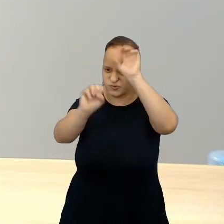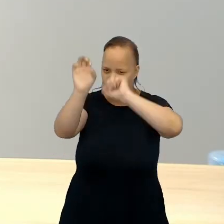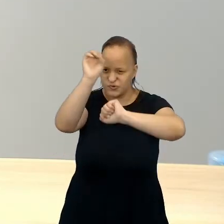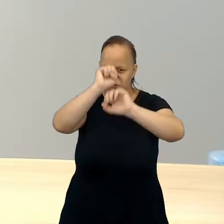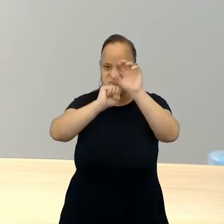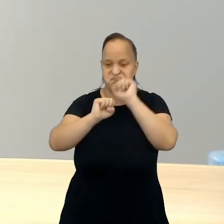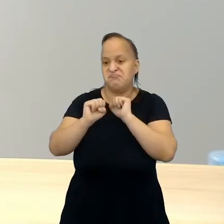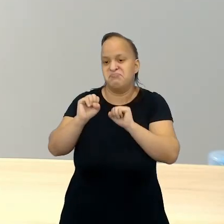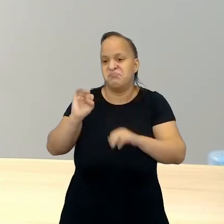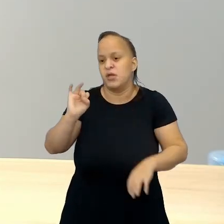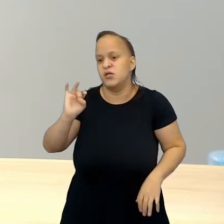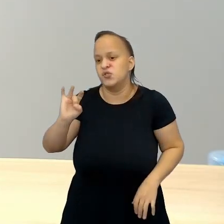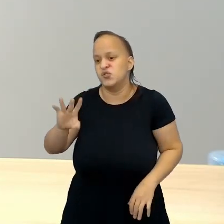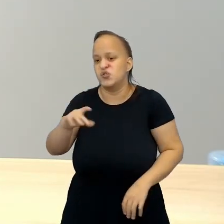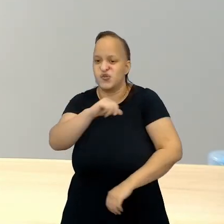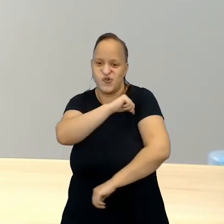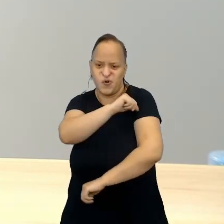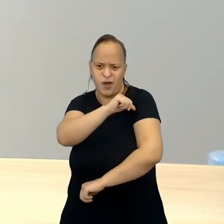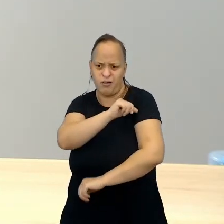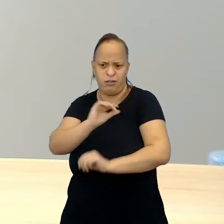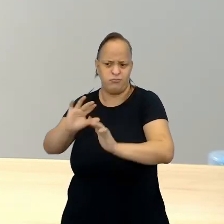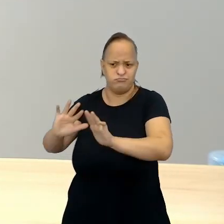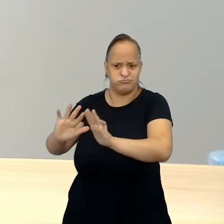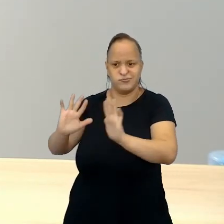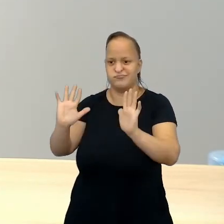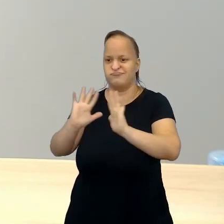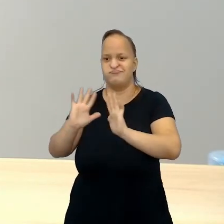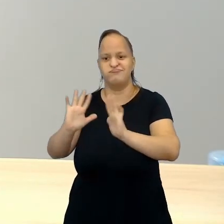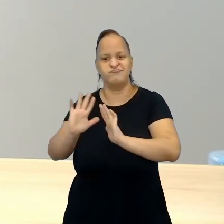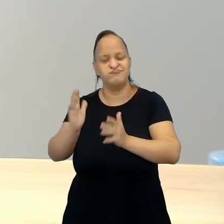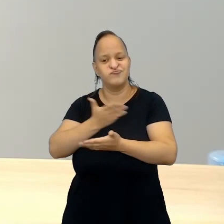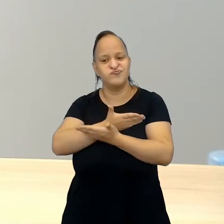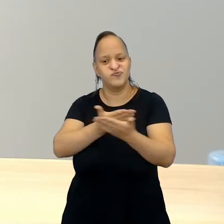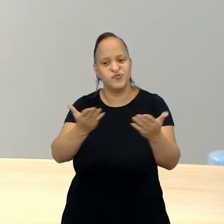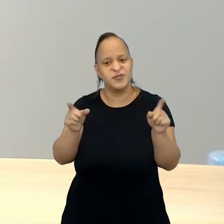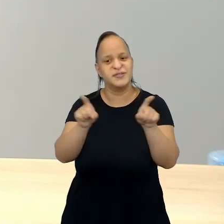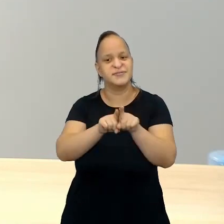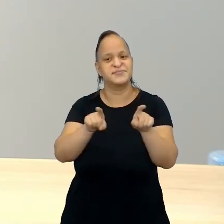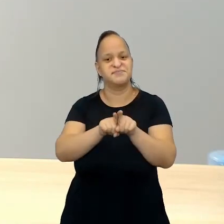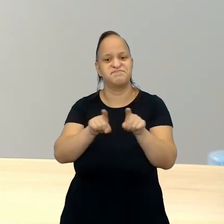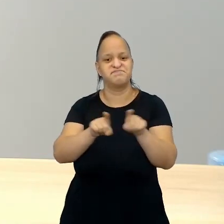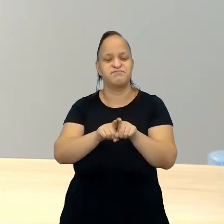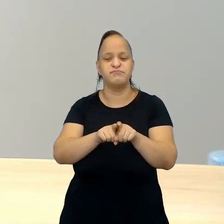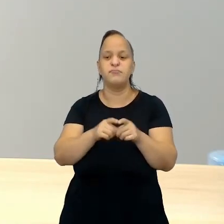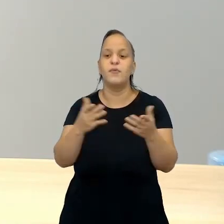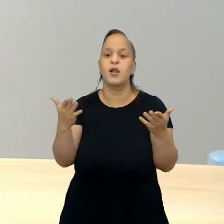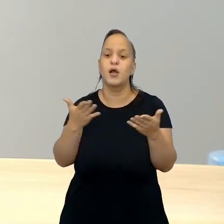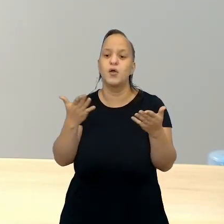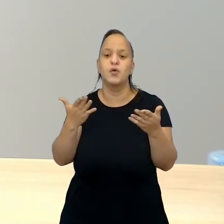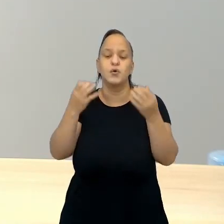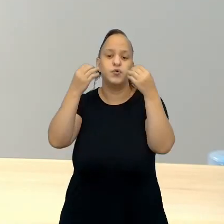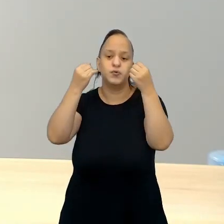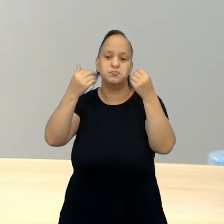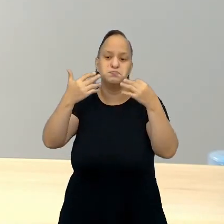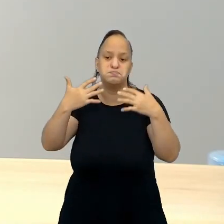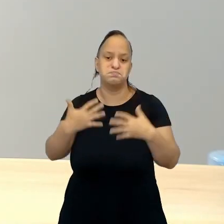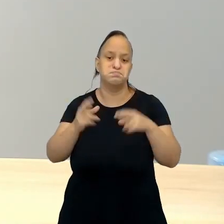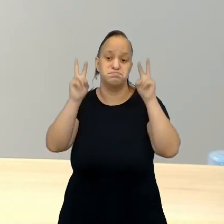é somente dos estudantes. E a gente trouxe isso hoje justamente para falar nisso, né? Como